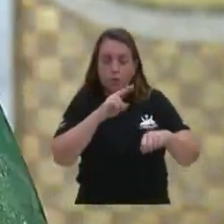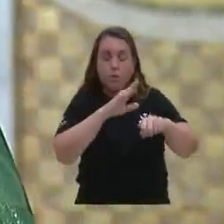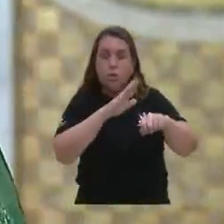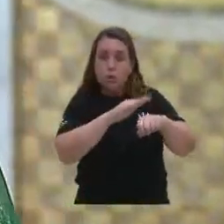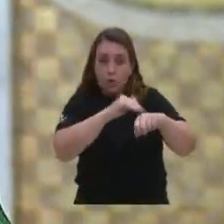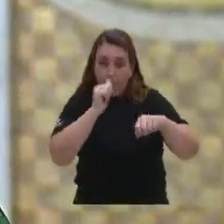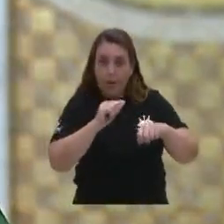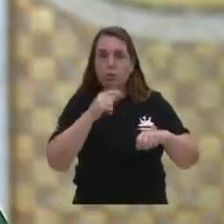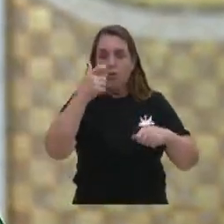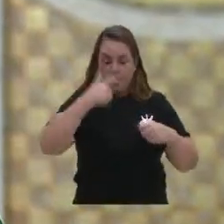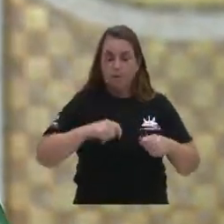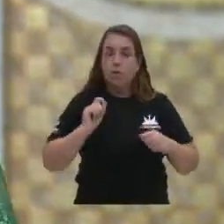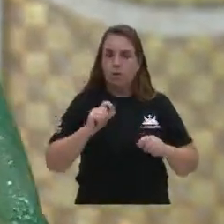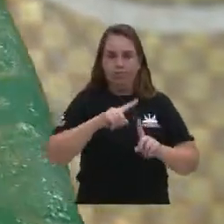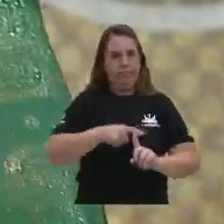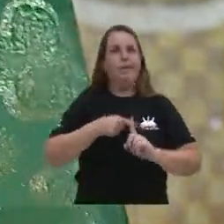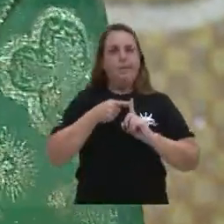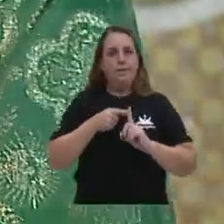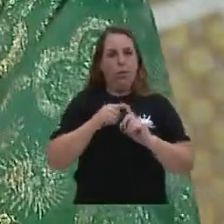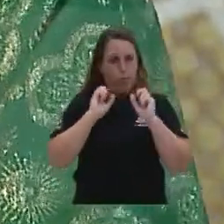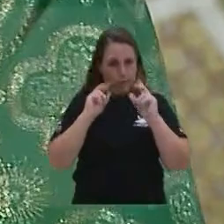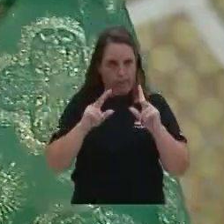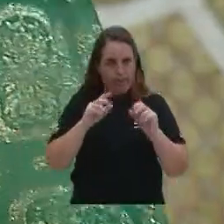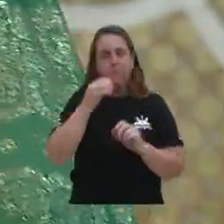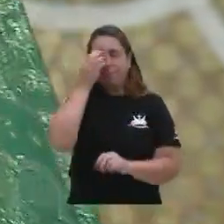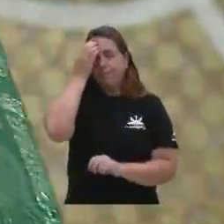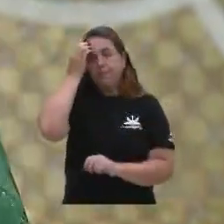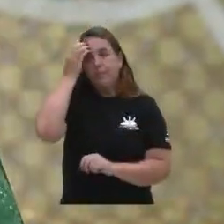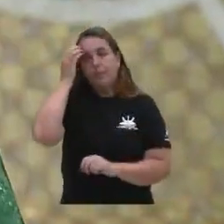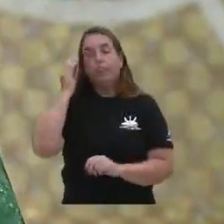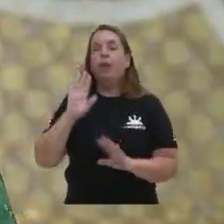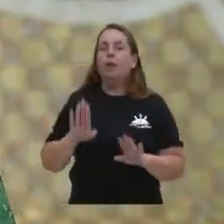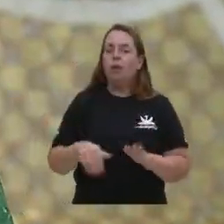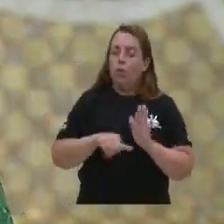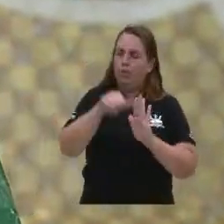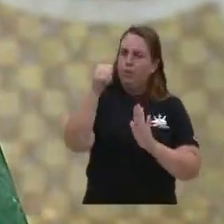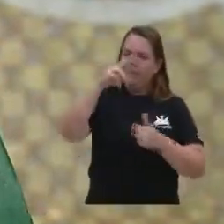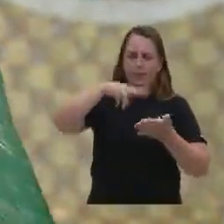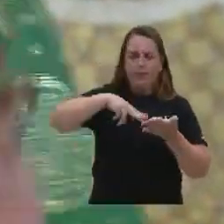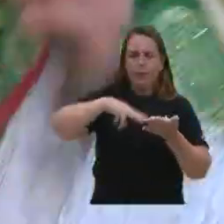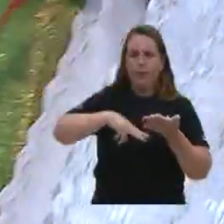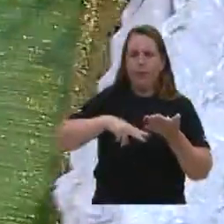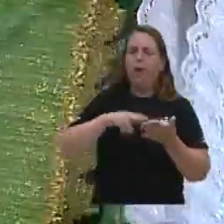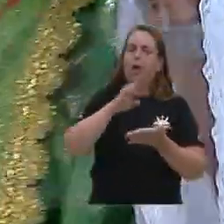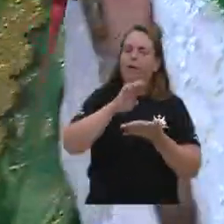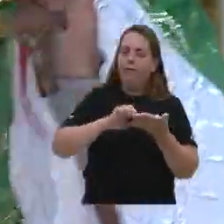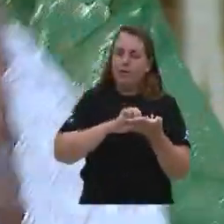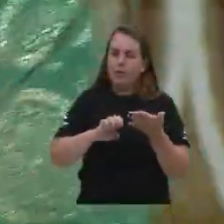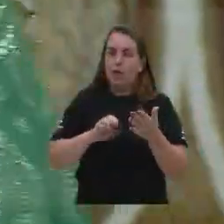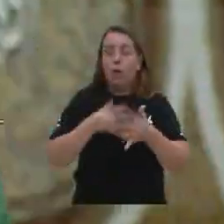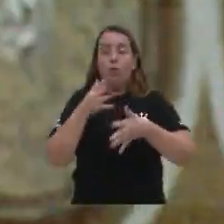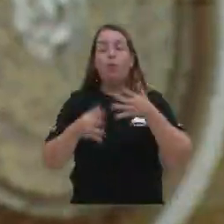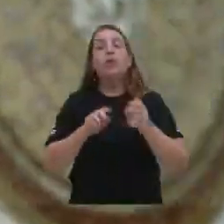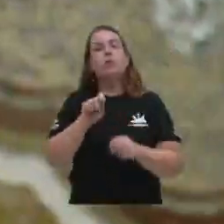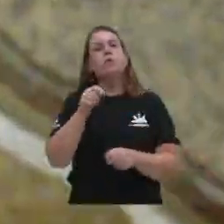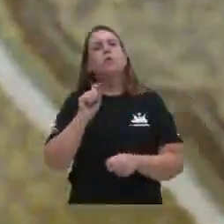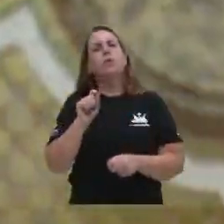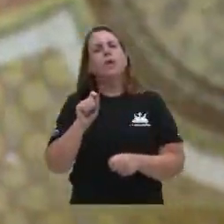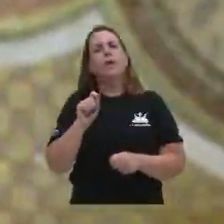Portanto, a primeira leitura e o Evangelho fala sobre isso, e a segunda leitura,